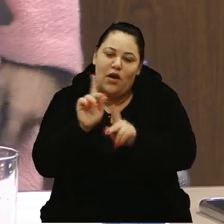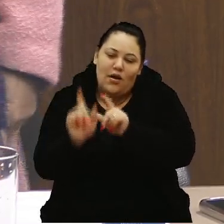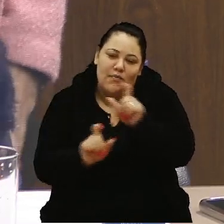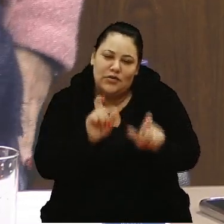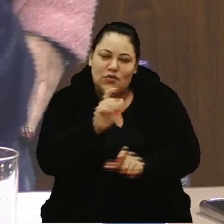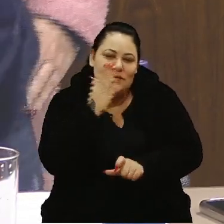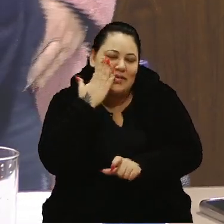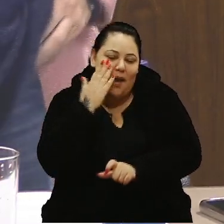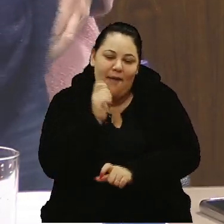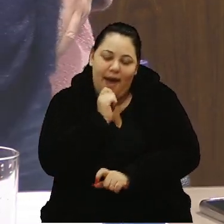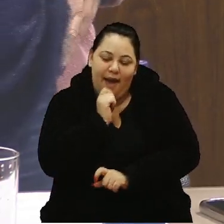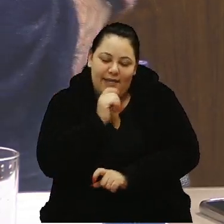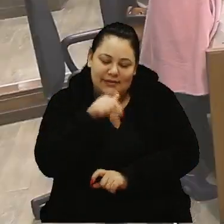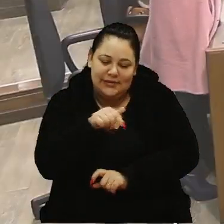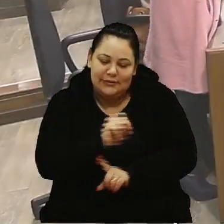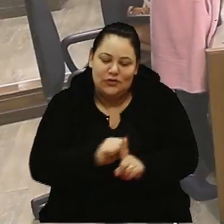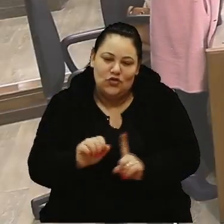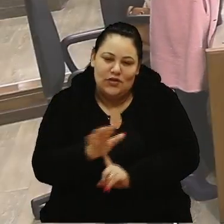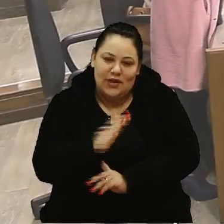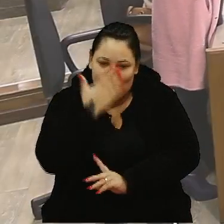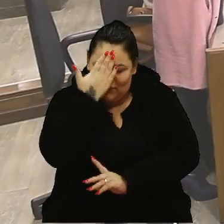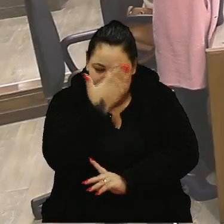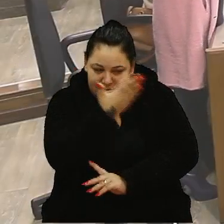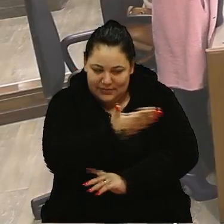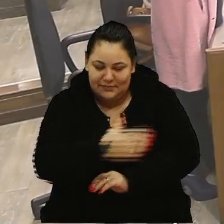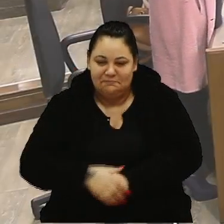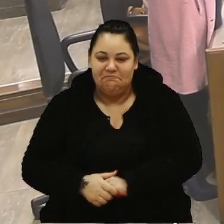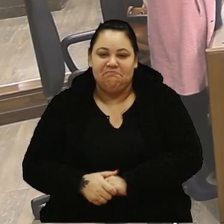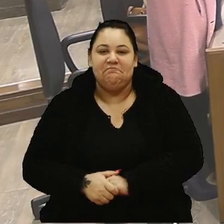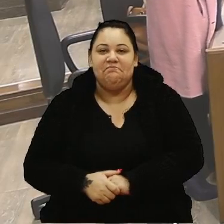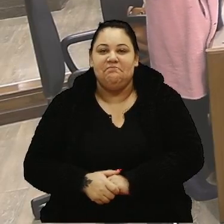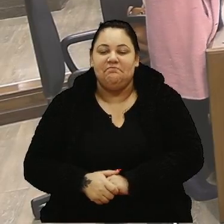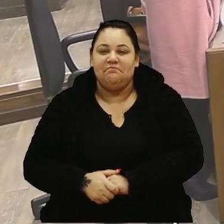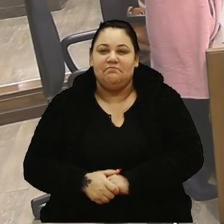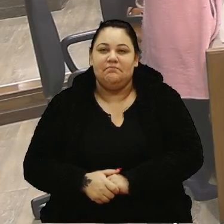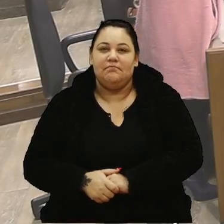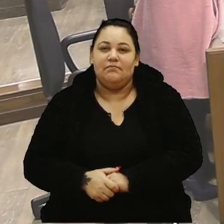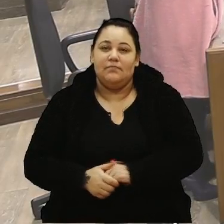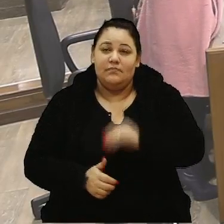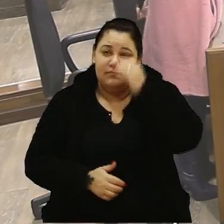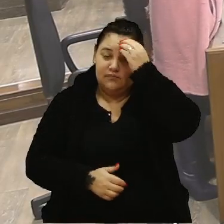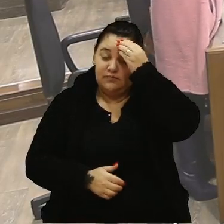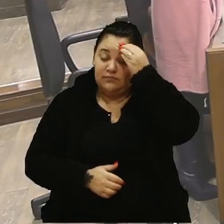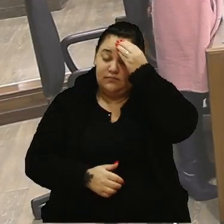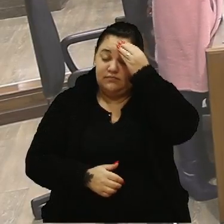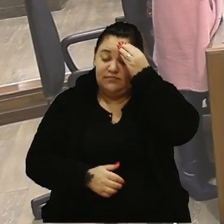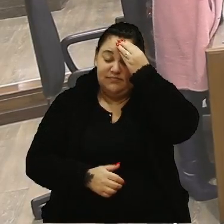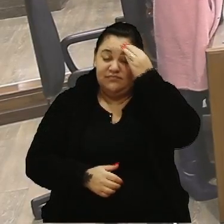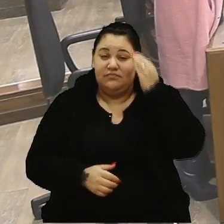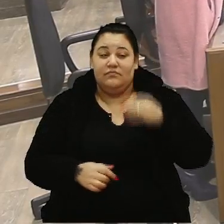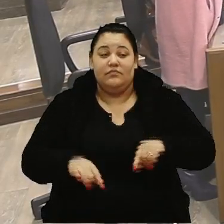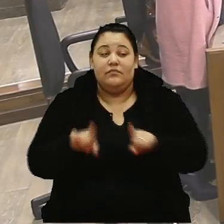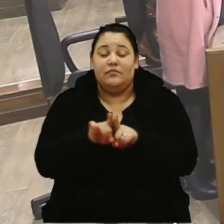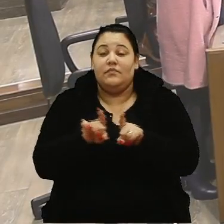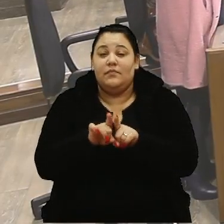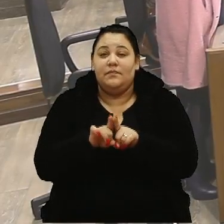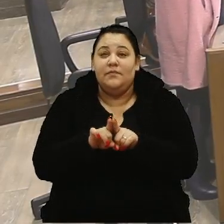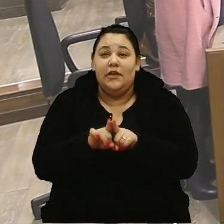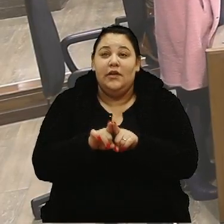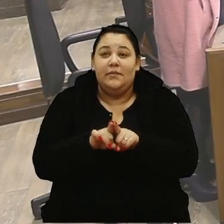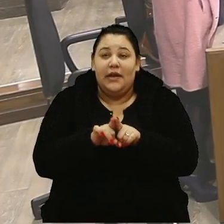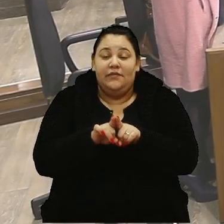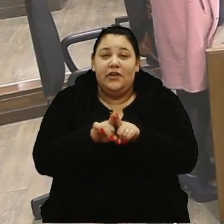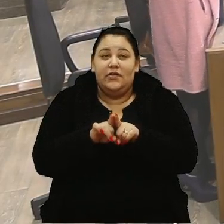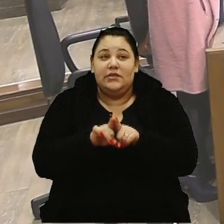nossa sociedade. Muito obrigada. Obrigada, vereadora. Eu também quero aqui, em nome da mãe, né, da Alexandra,